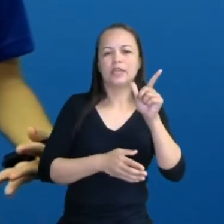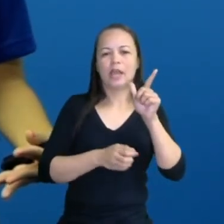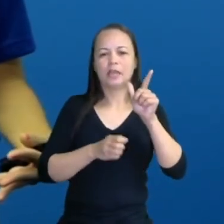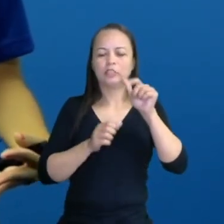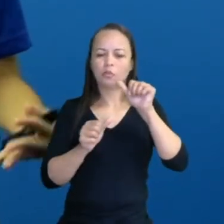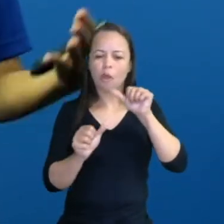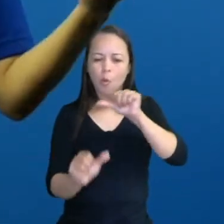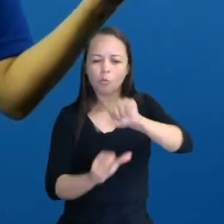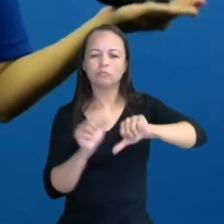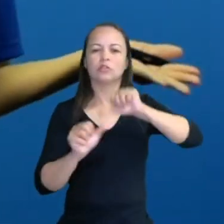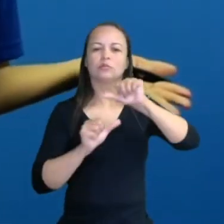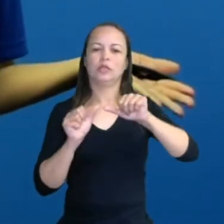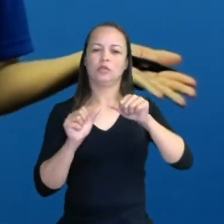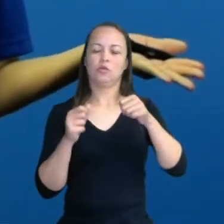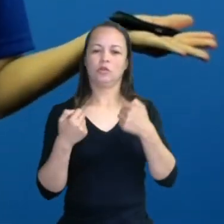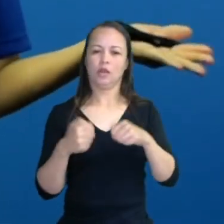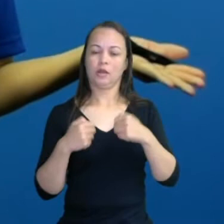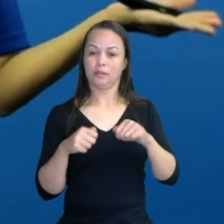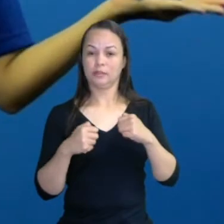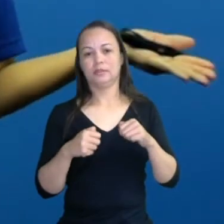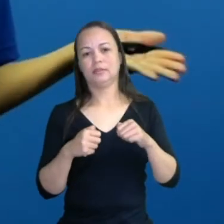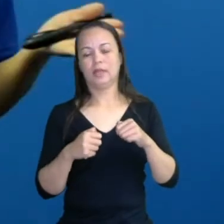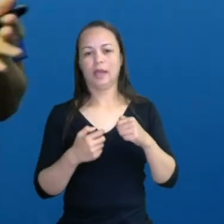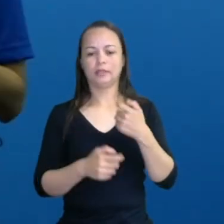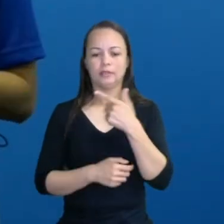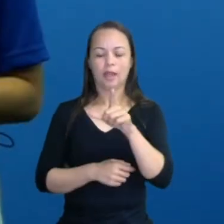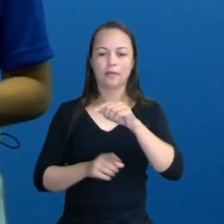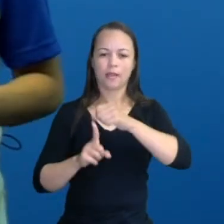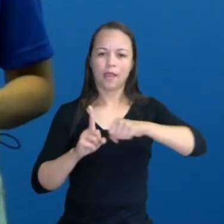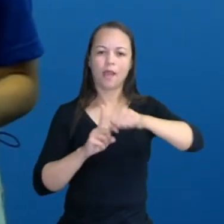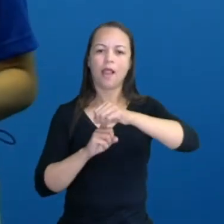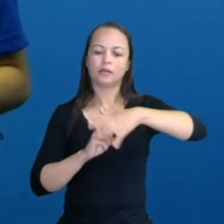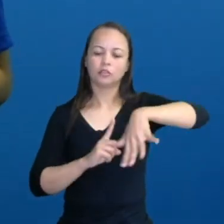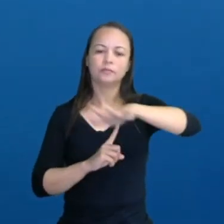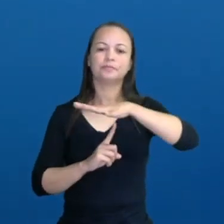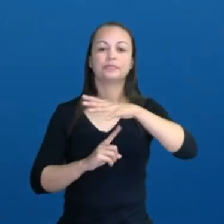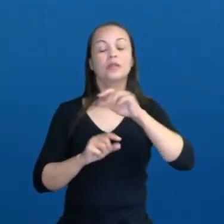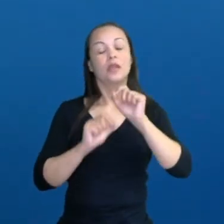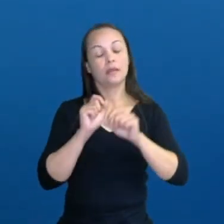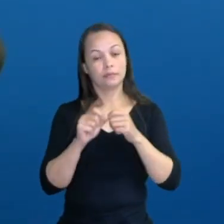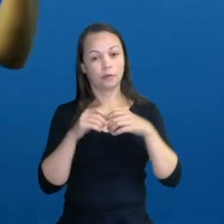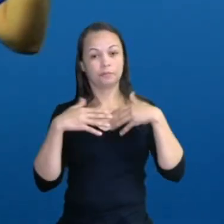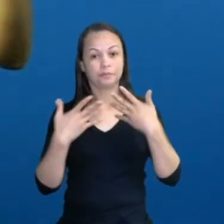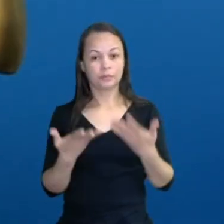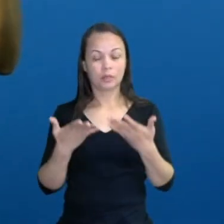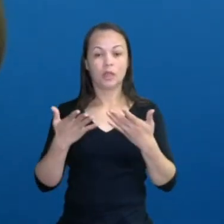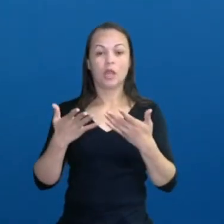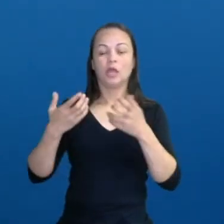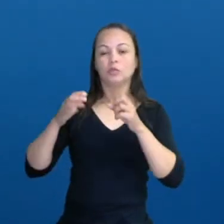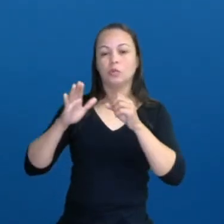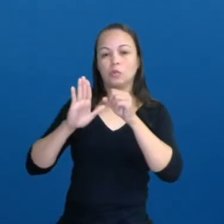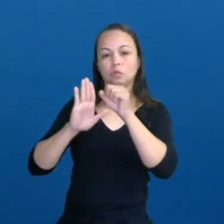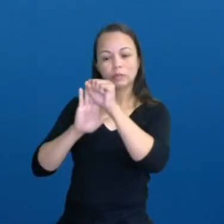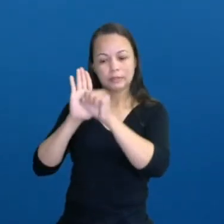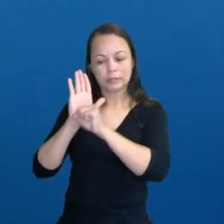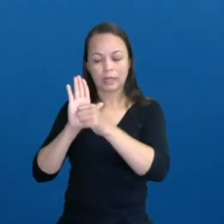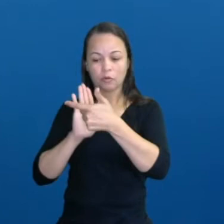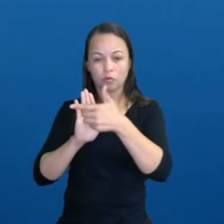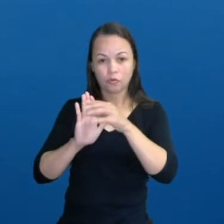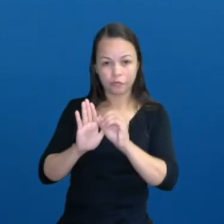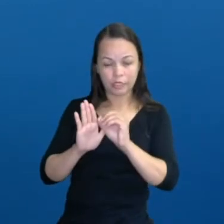para corresponder às necessidades daquela sociedade. Então, no século XX, o liberalismo ganha uma